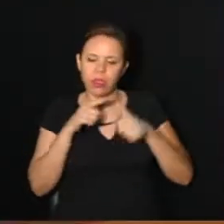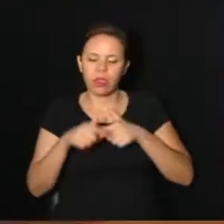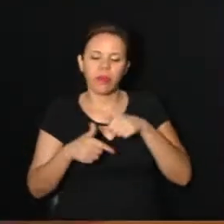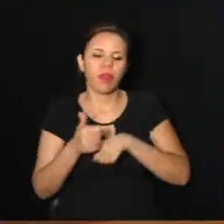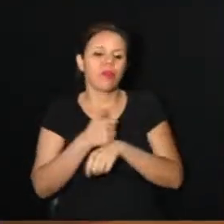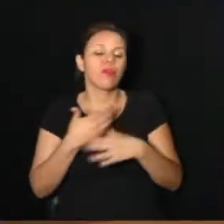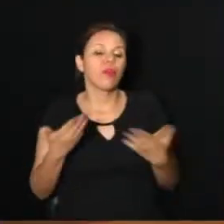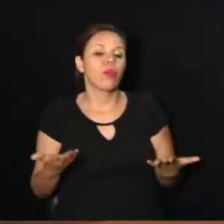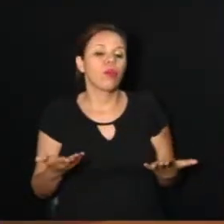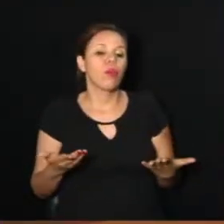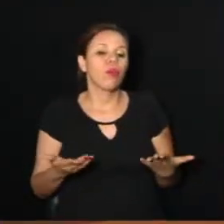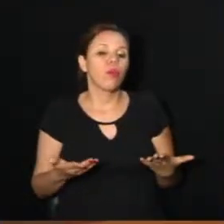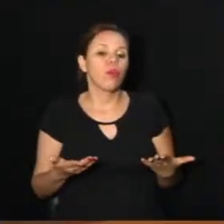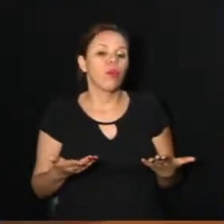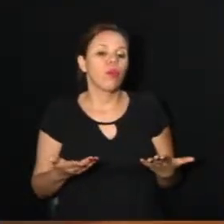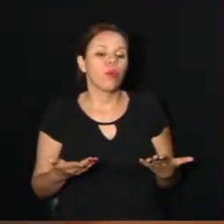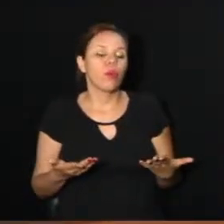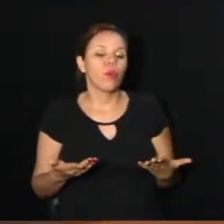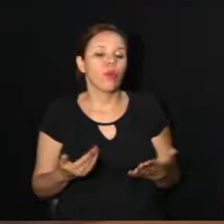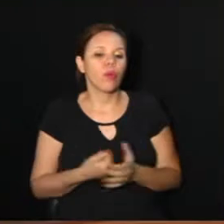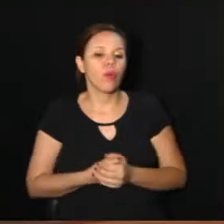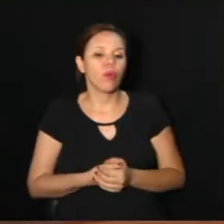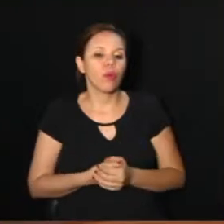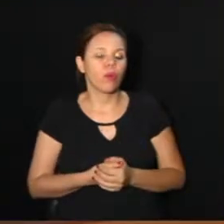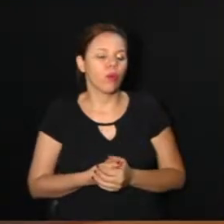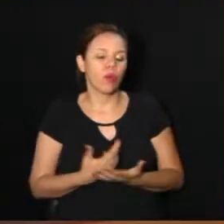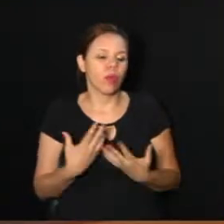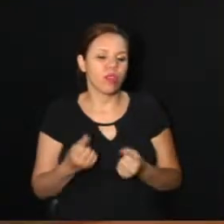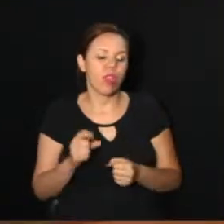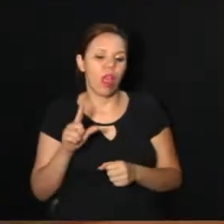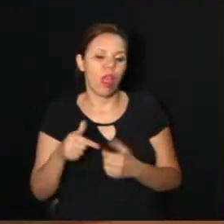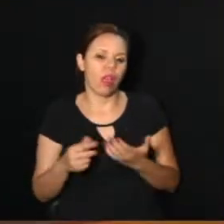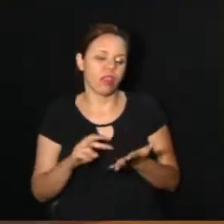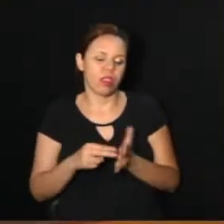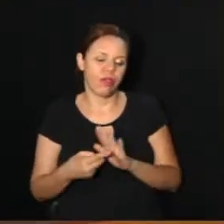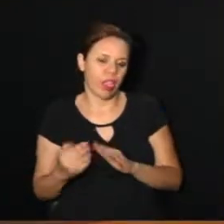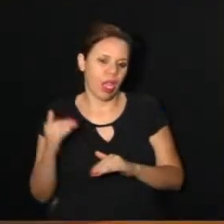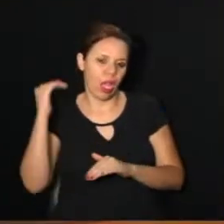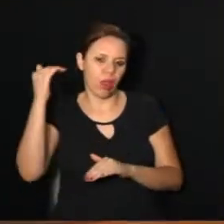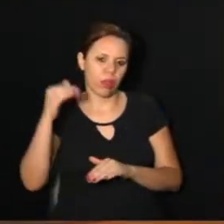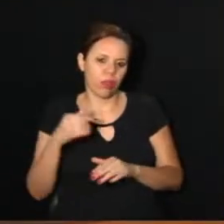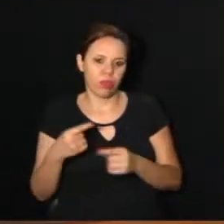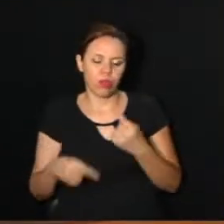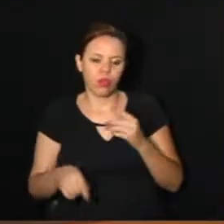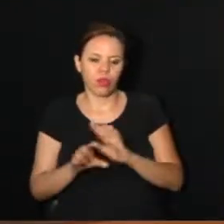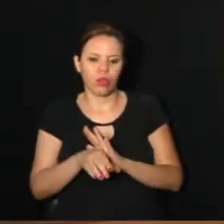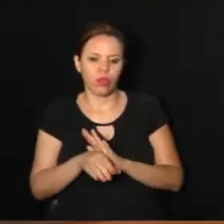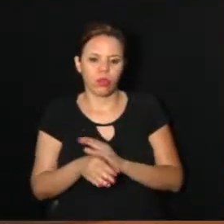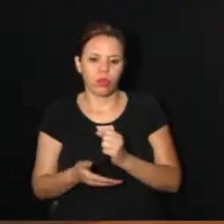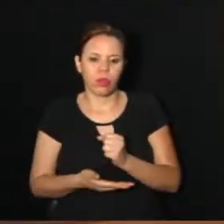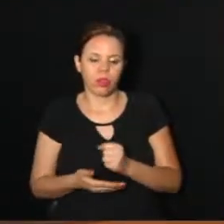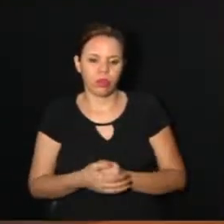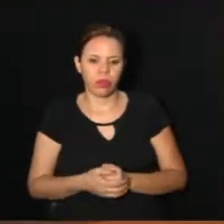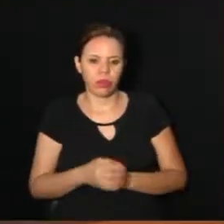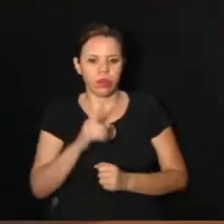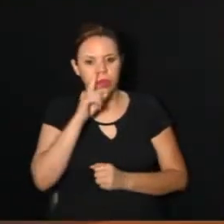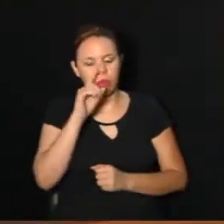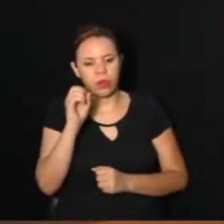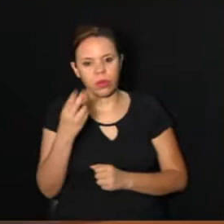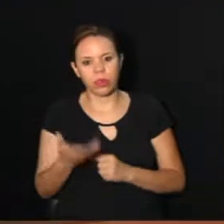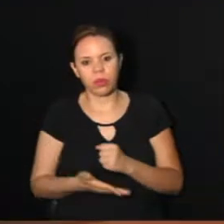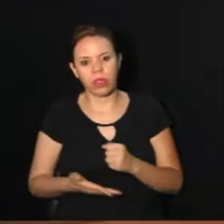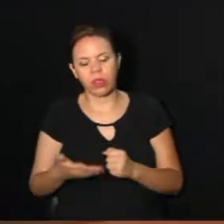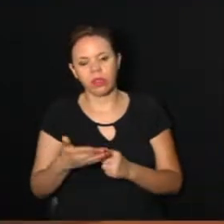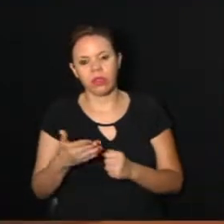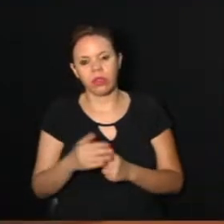risco não seja considerado alto e que não se enquadre no conceito de baixo risco ou baixo